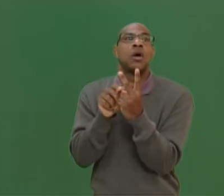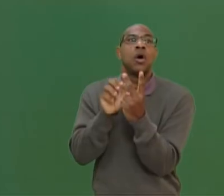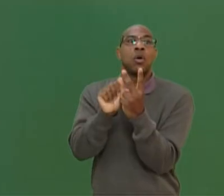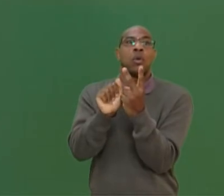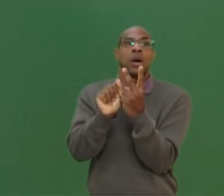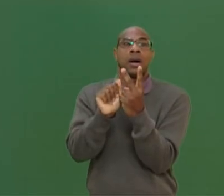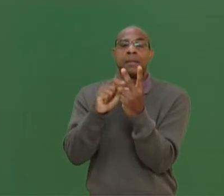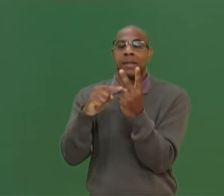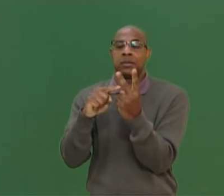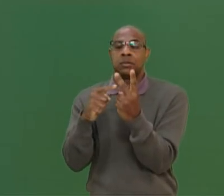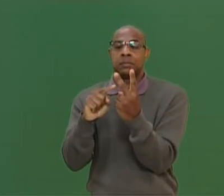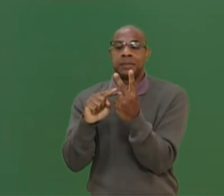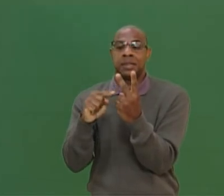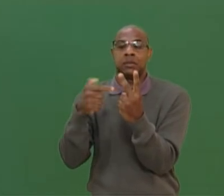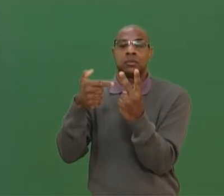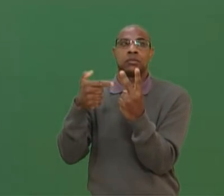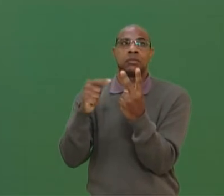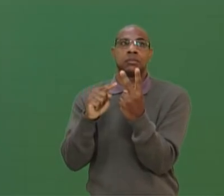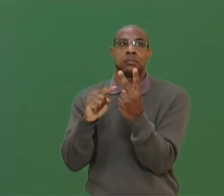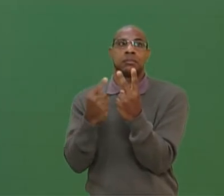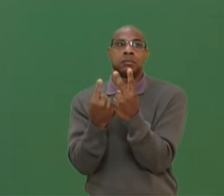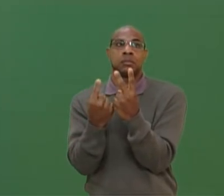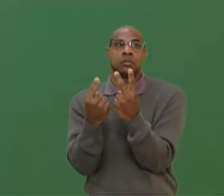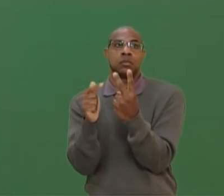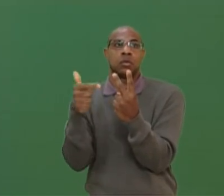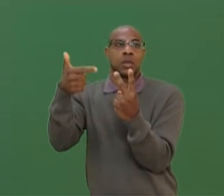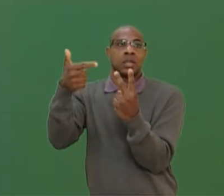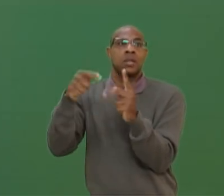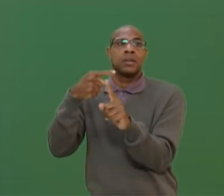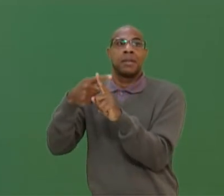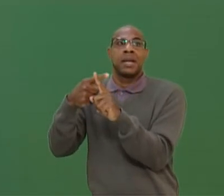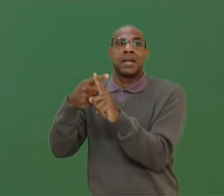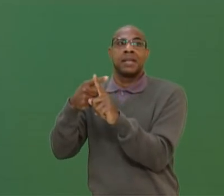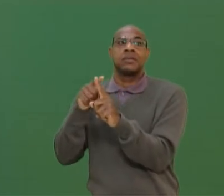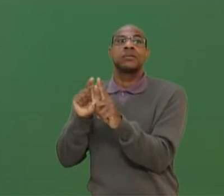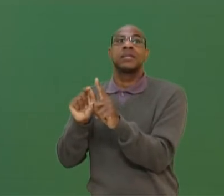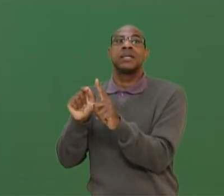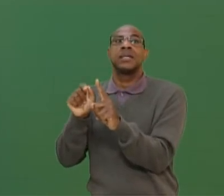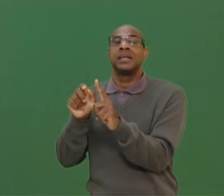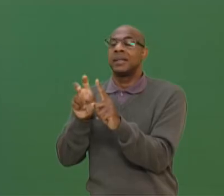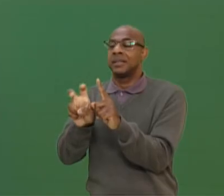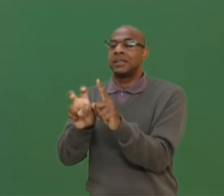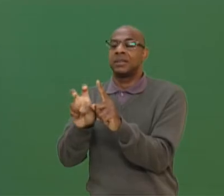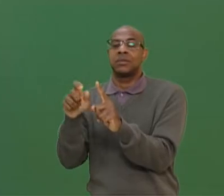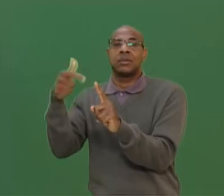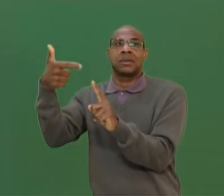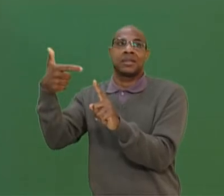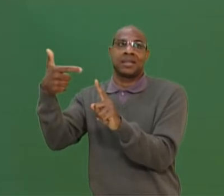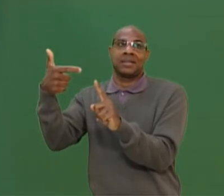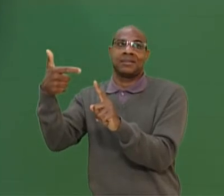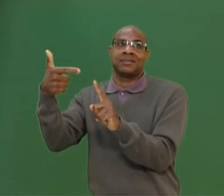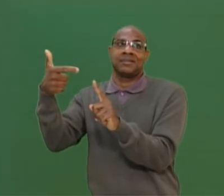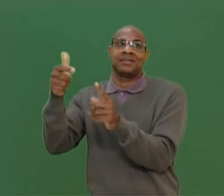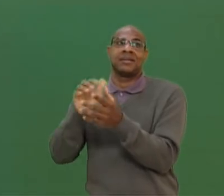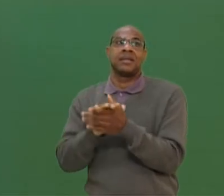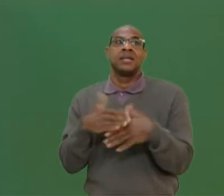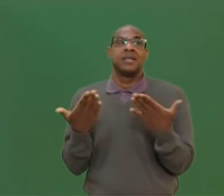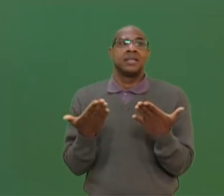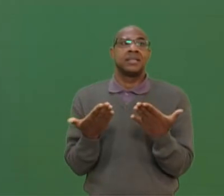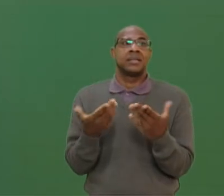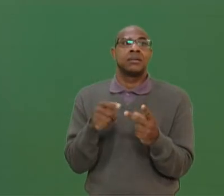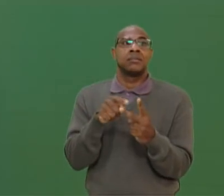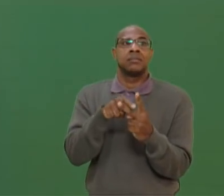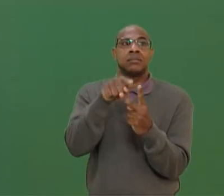quadrado, o b 5 ao quadrado. Módulo de z é igual a raiz